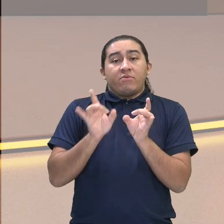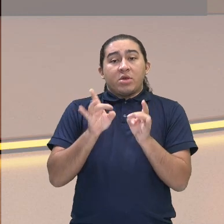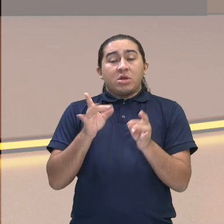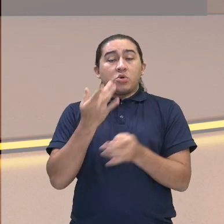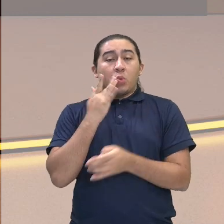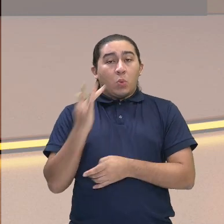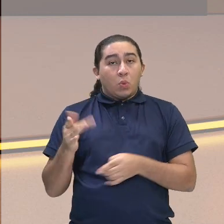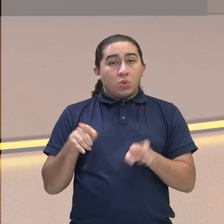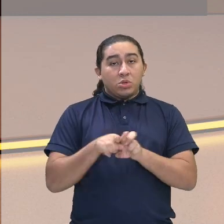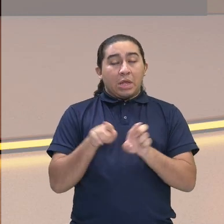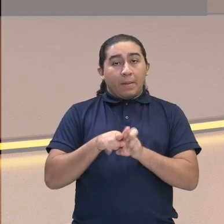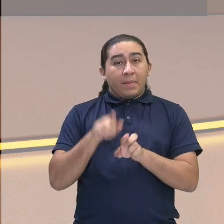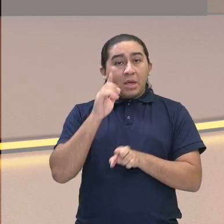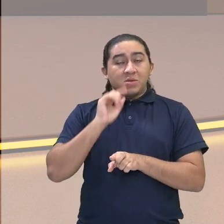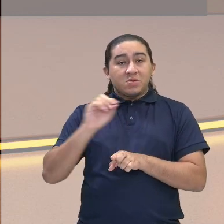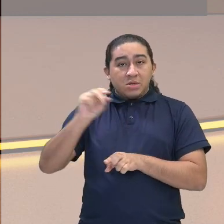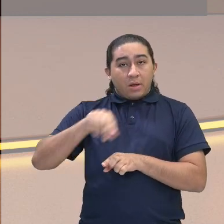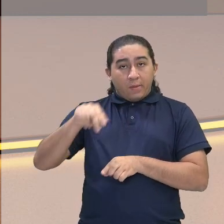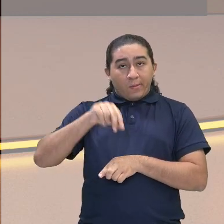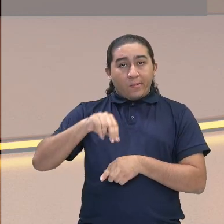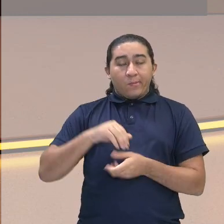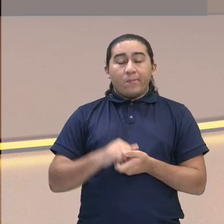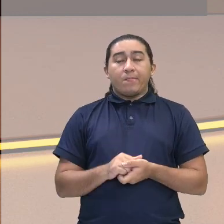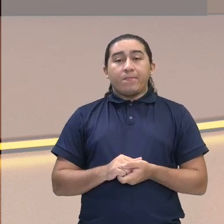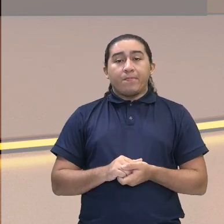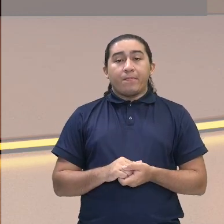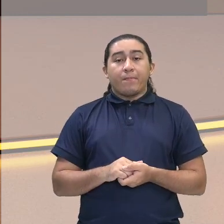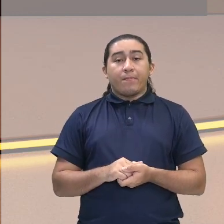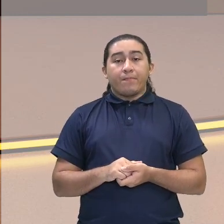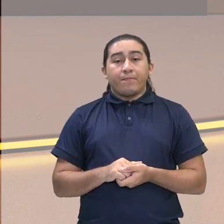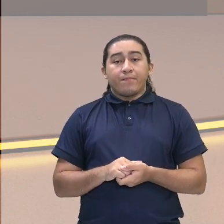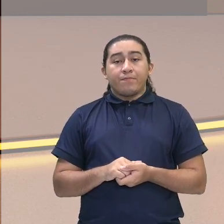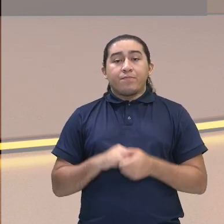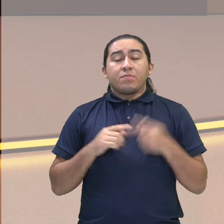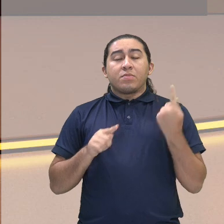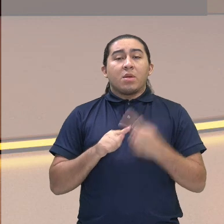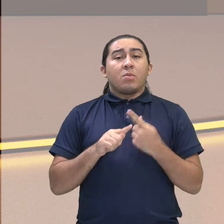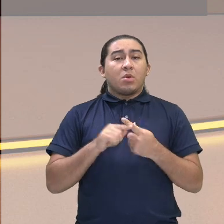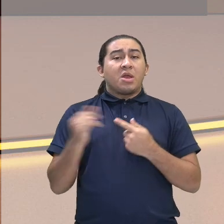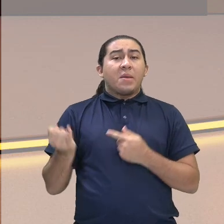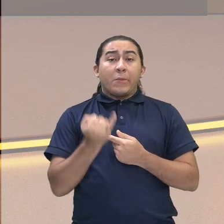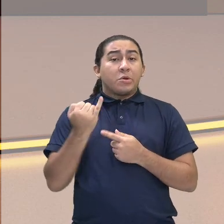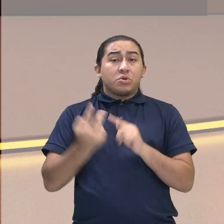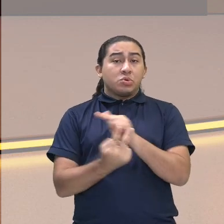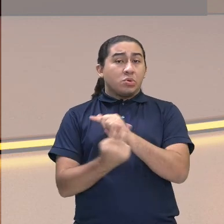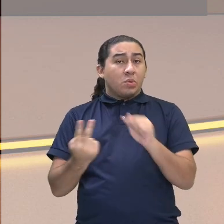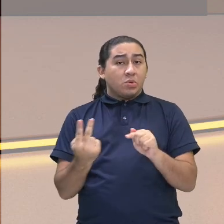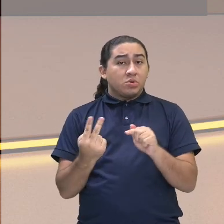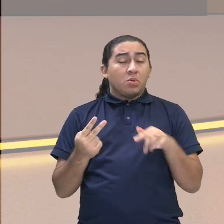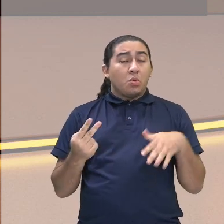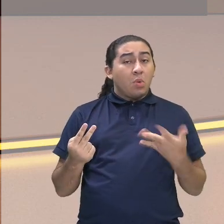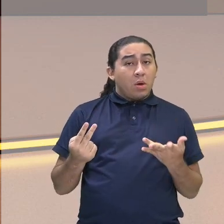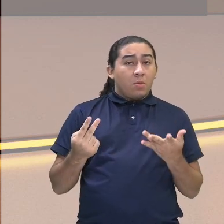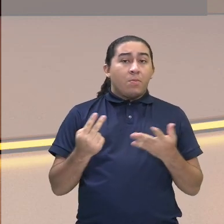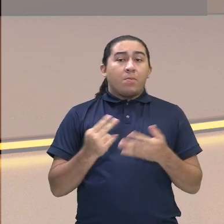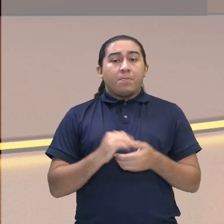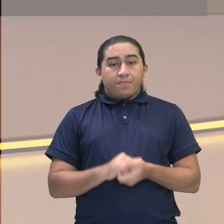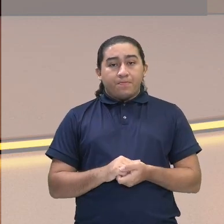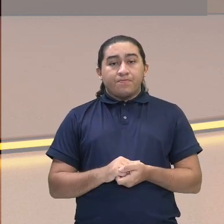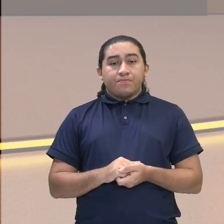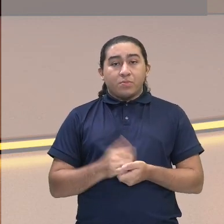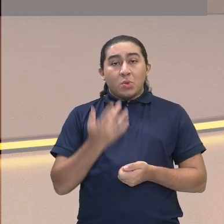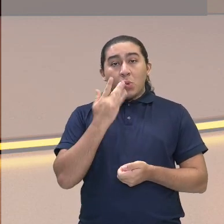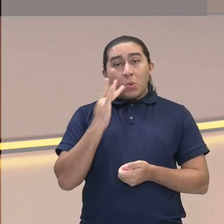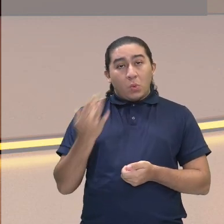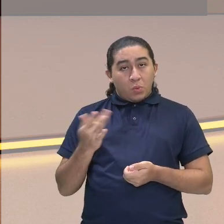e sal. Por que era importante comércio de ouro e sal? Para que eles servem? Ouro,